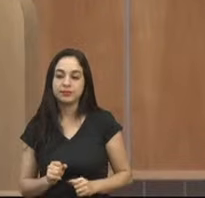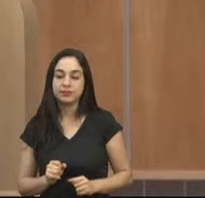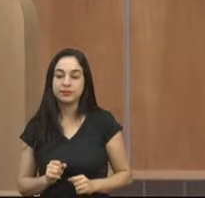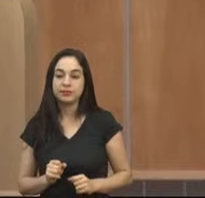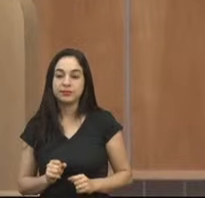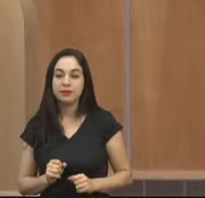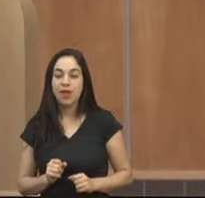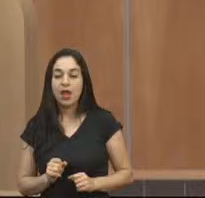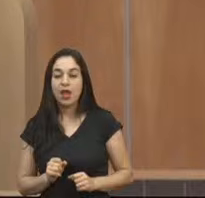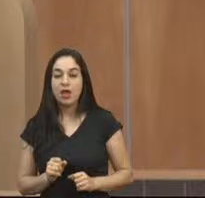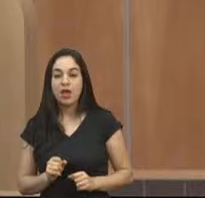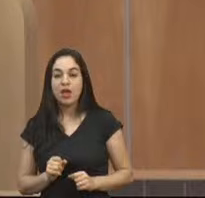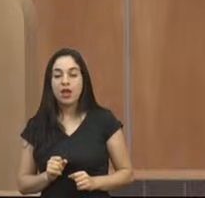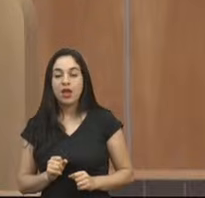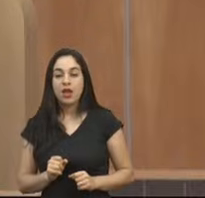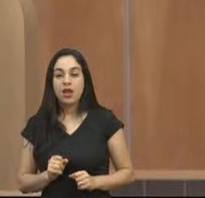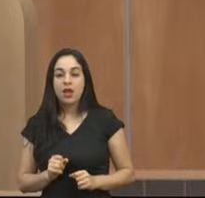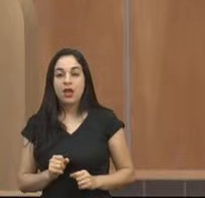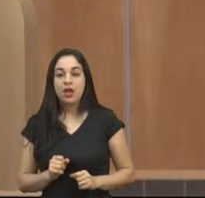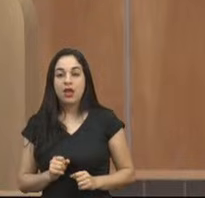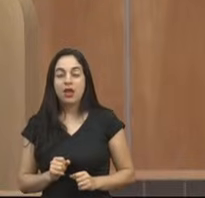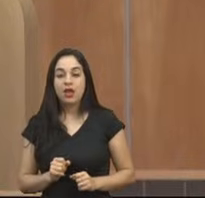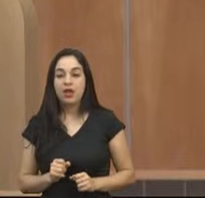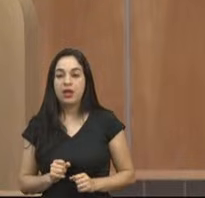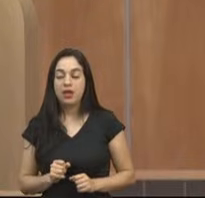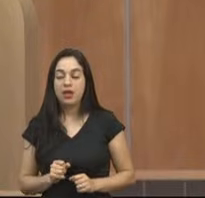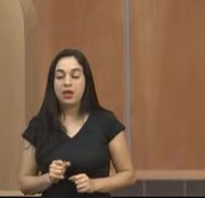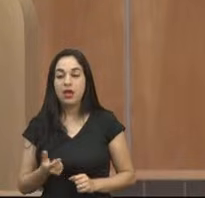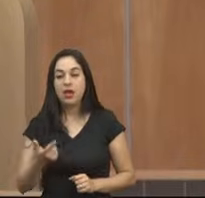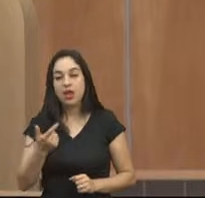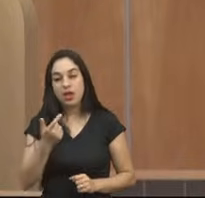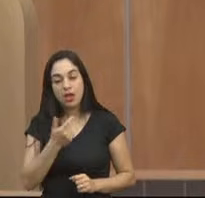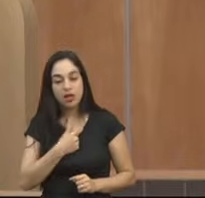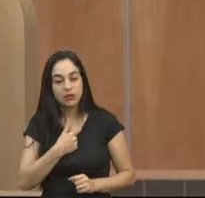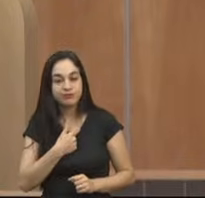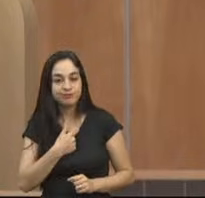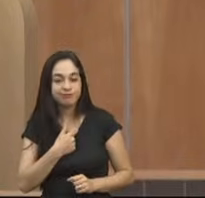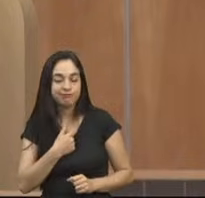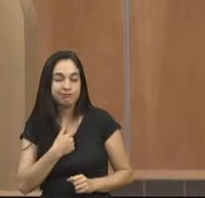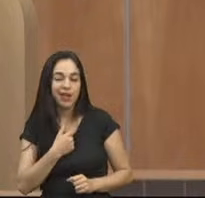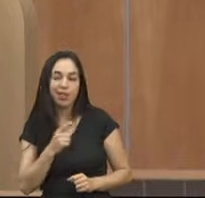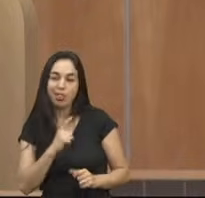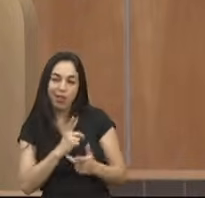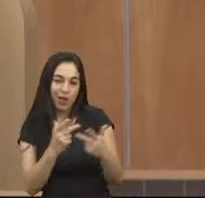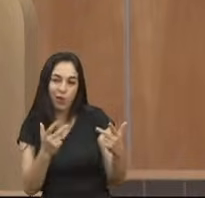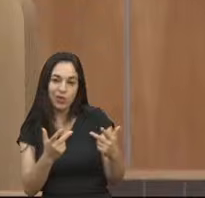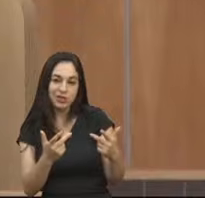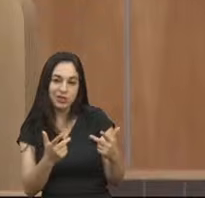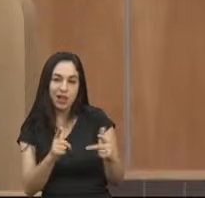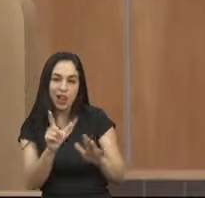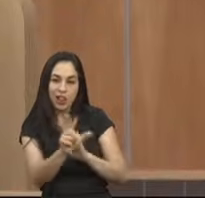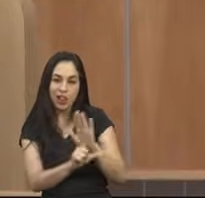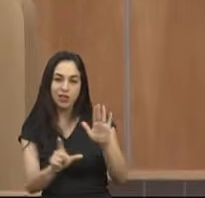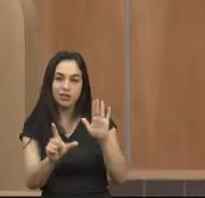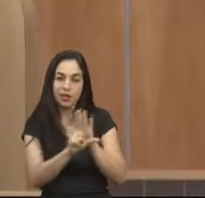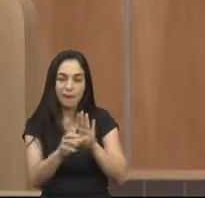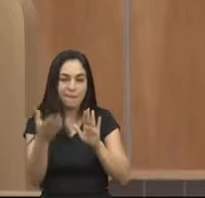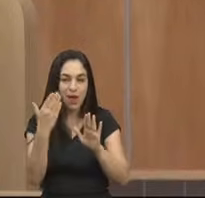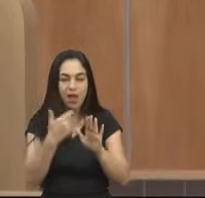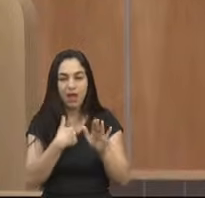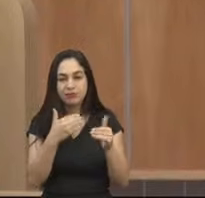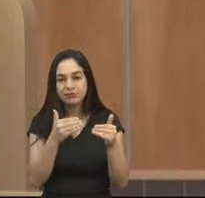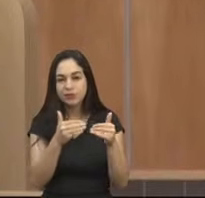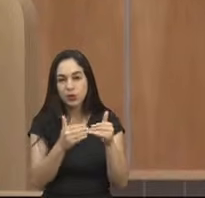Eu fui um crítico, mas fazendo pontuações de forma construtiva na legislatura passada, que a gente